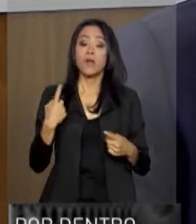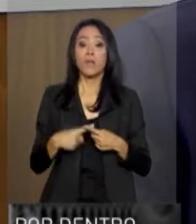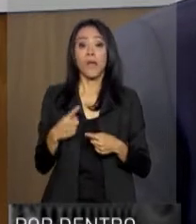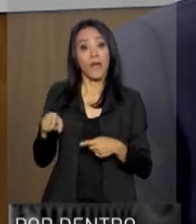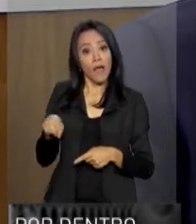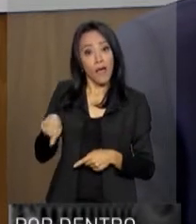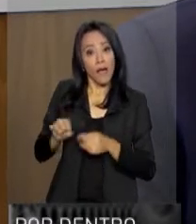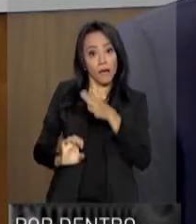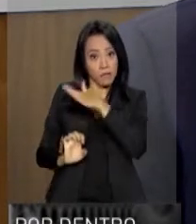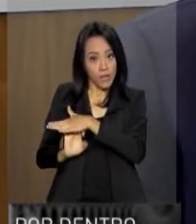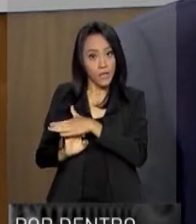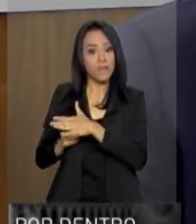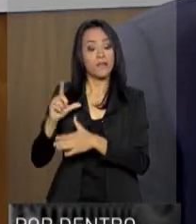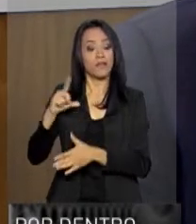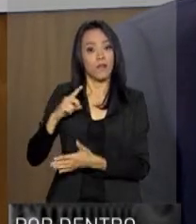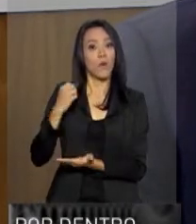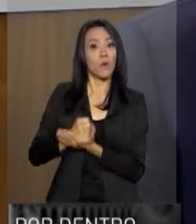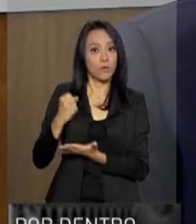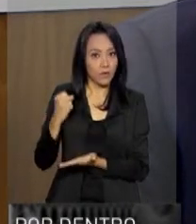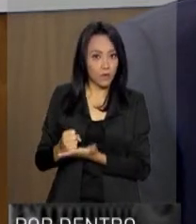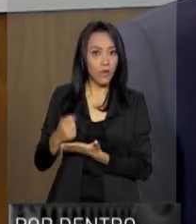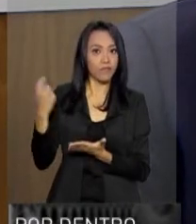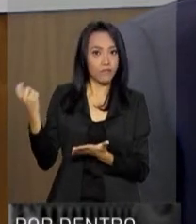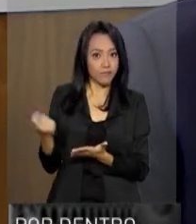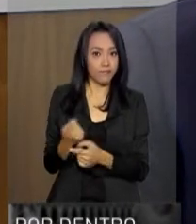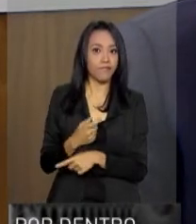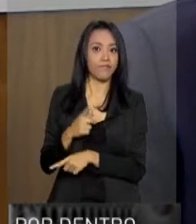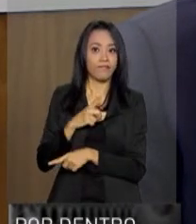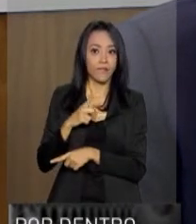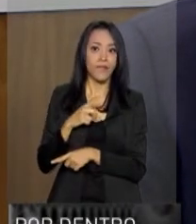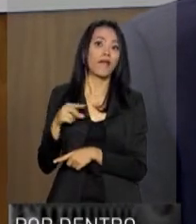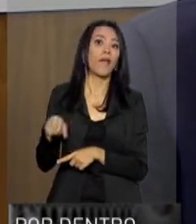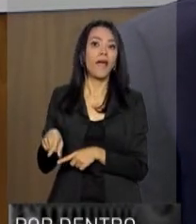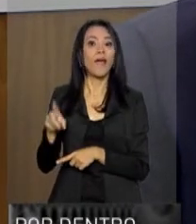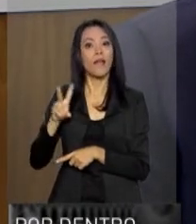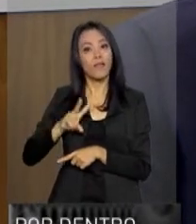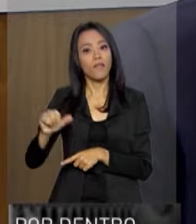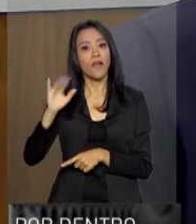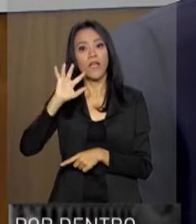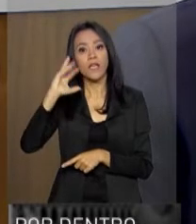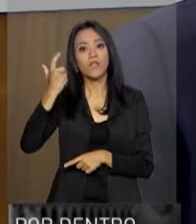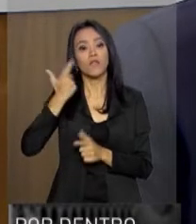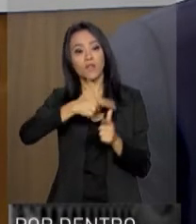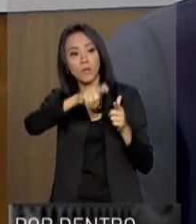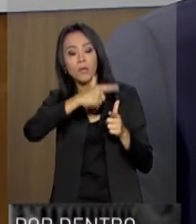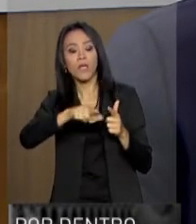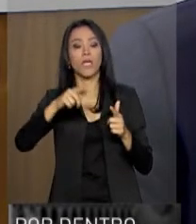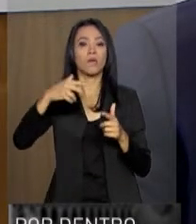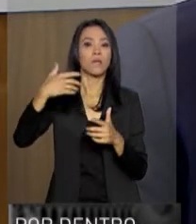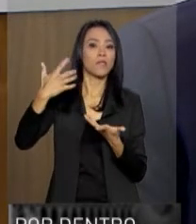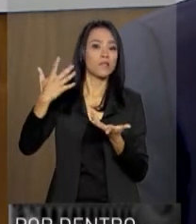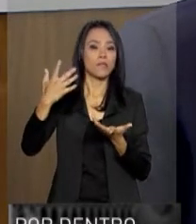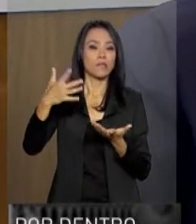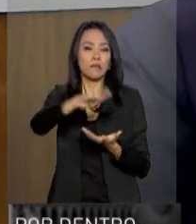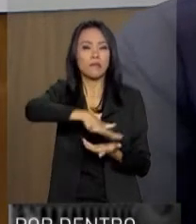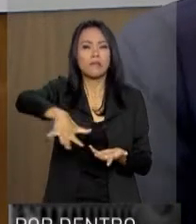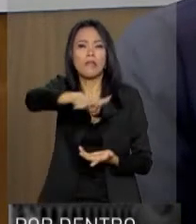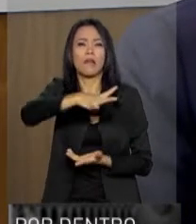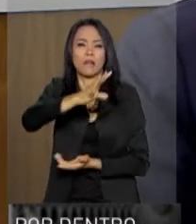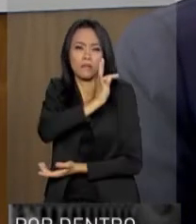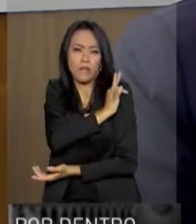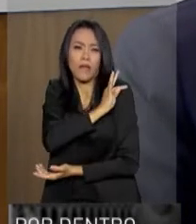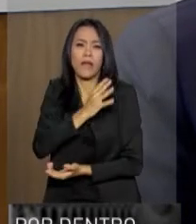ela inclusive precisa faturar na operação do sistema pra que possa cumprir os compromissos do governo federal e